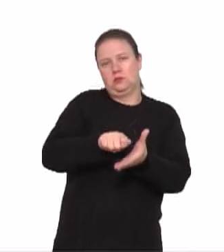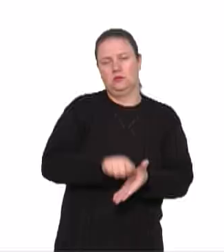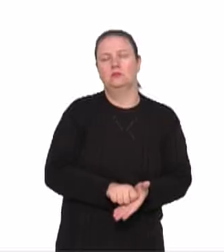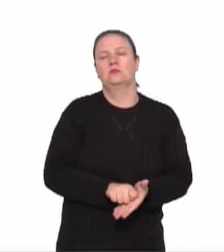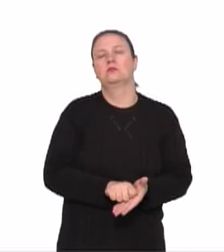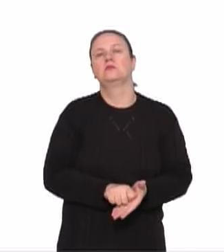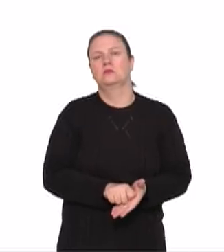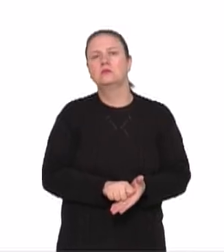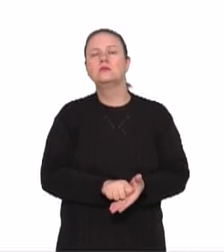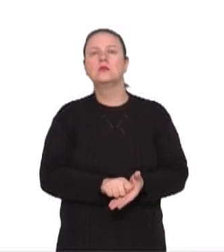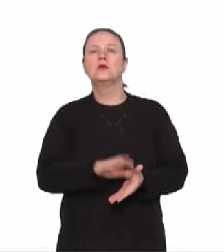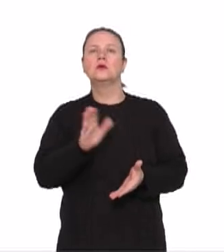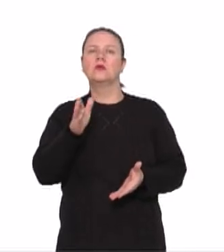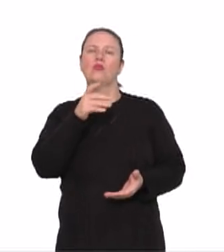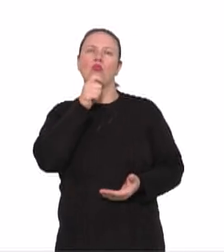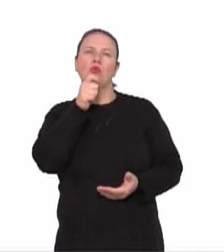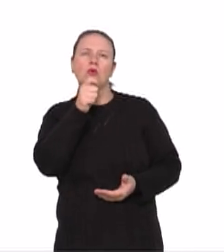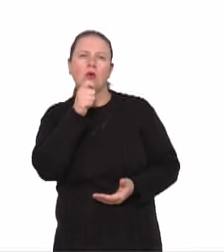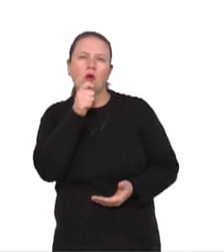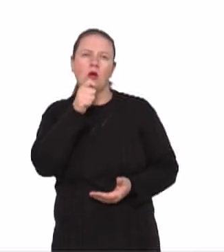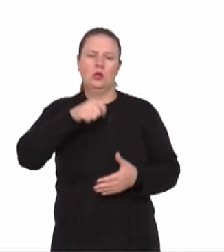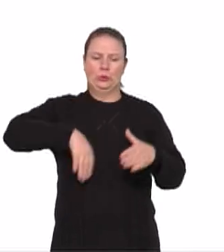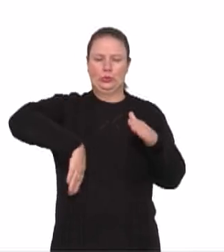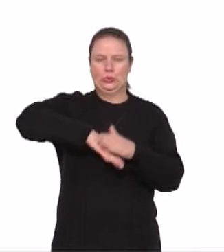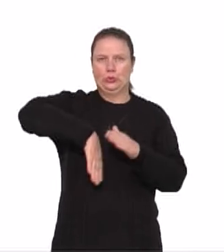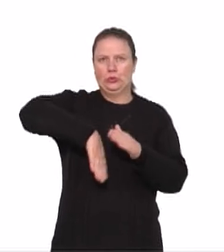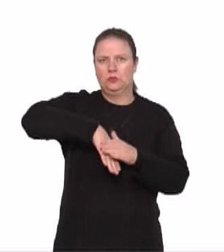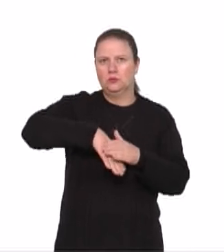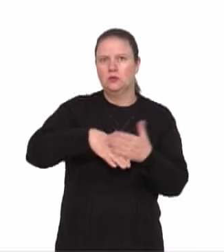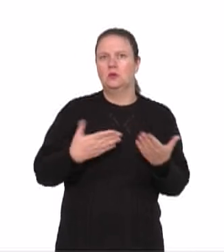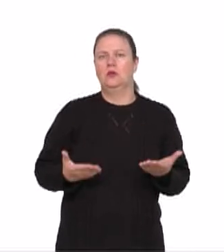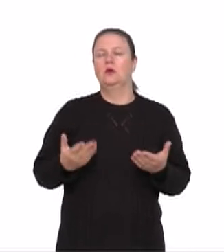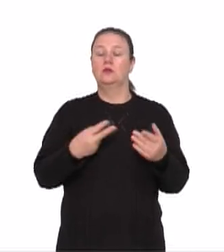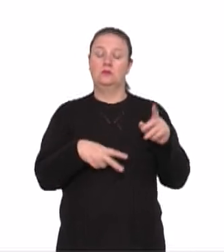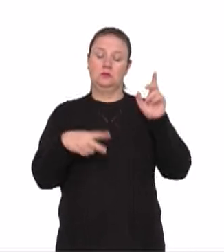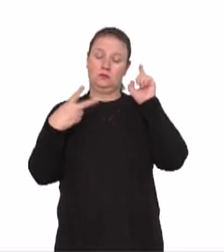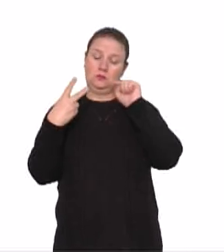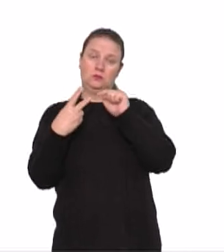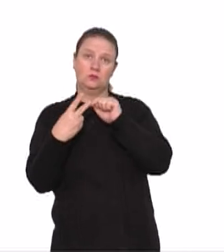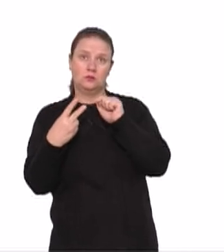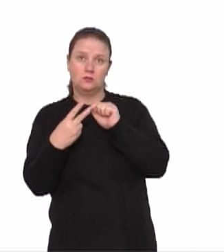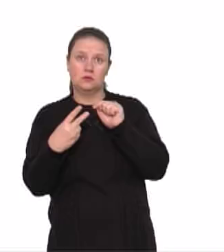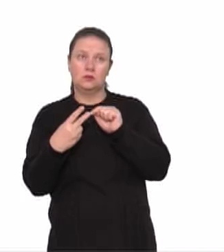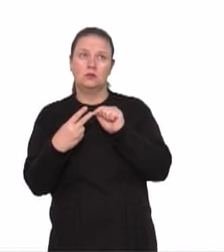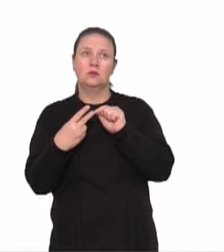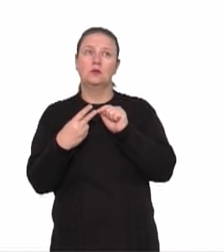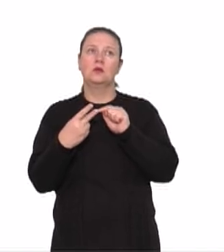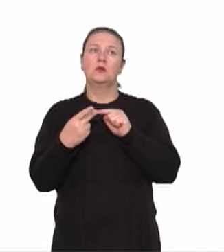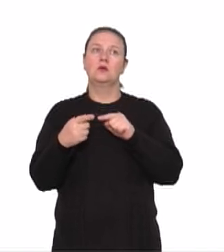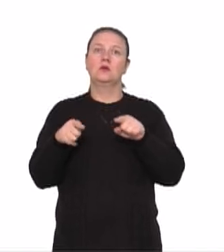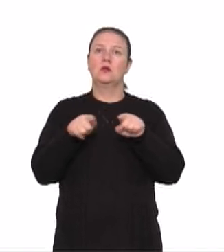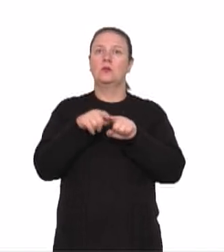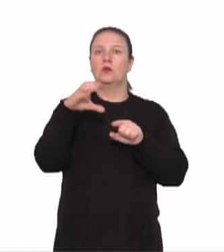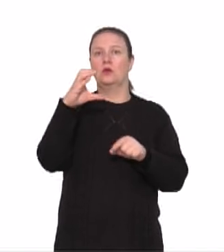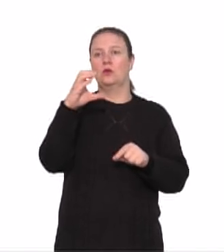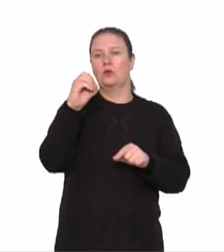situação, uma narrativa de jogo de futebol. Na sequência, trabalhamos um conto que também